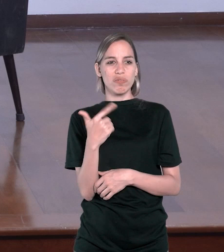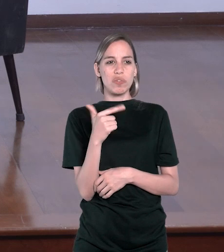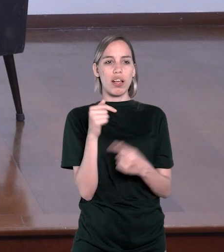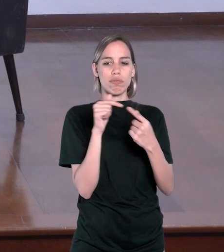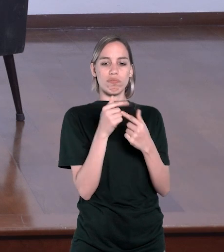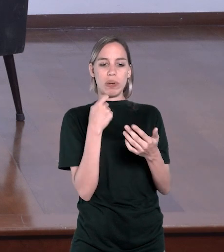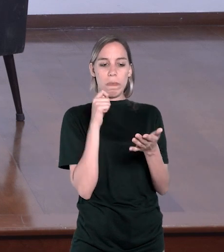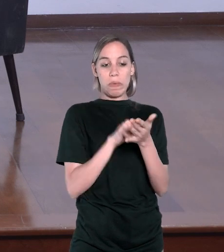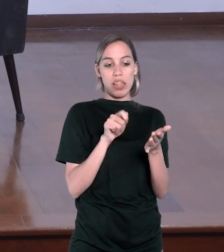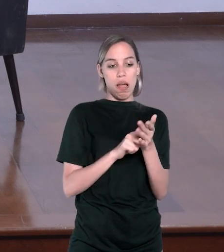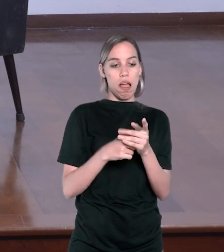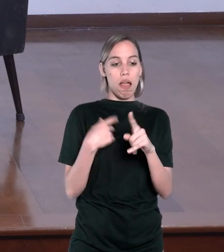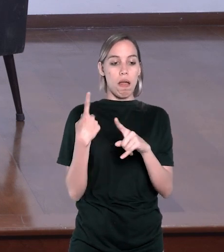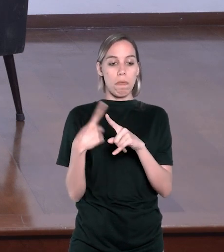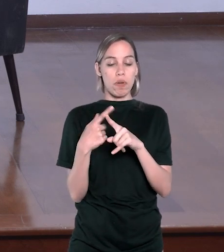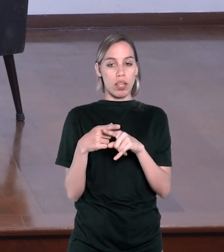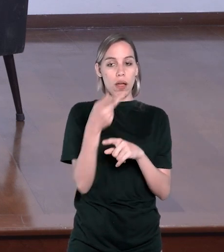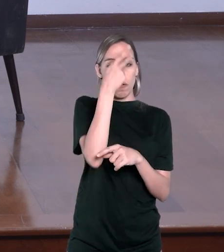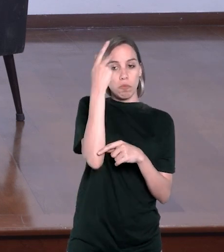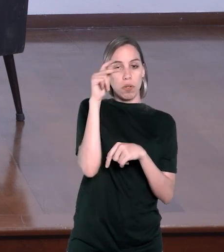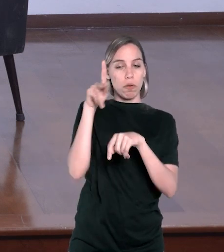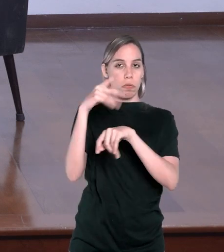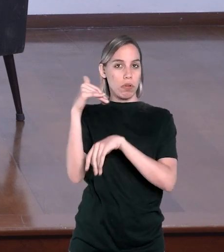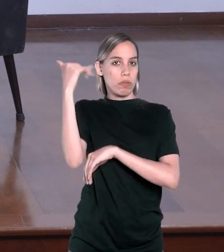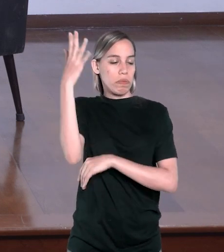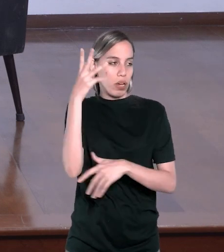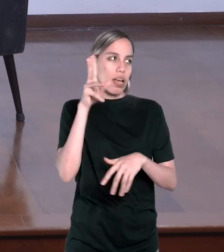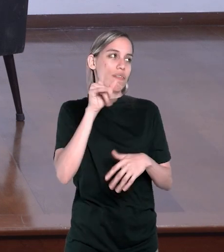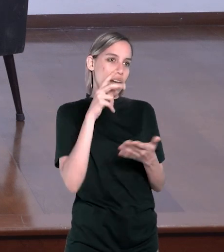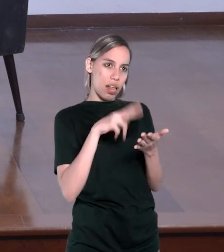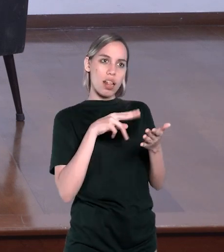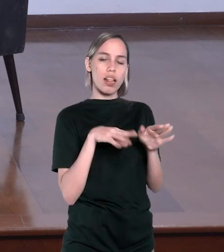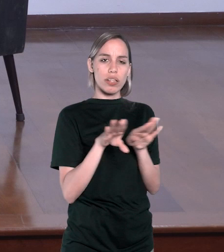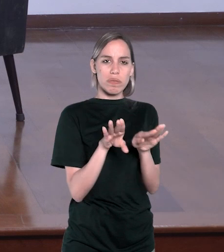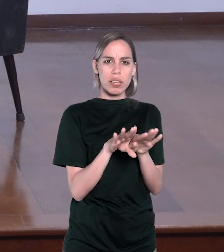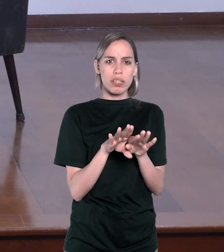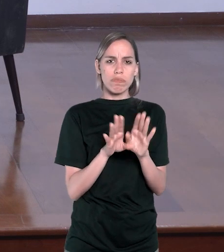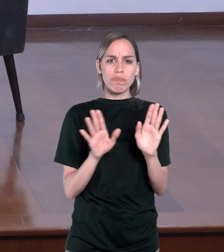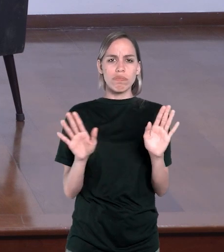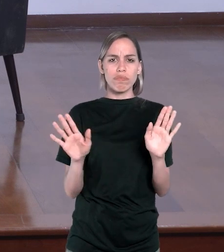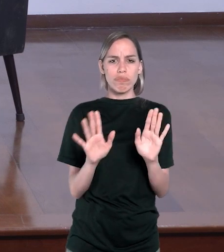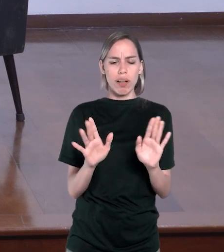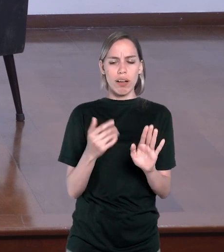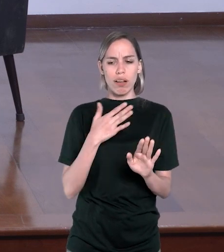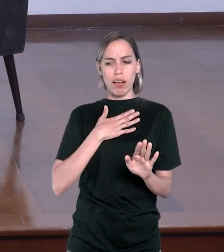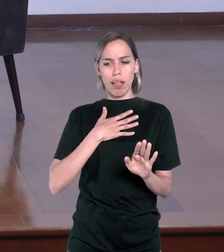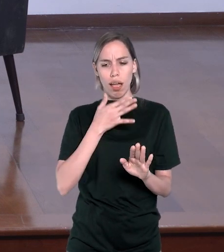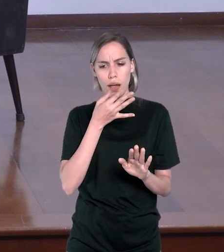funciona você tá fazendo alguma coisa que é real para você e alguma história que você saiba que